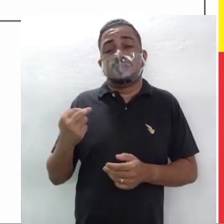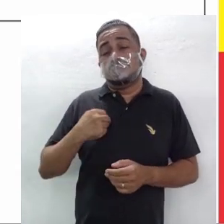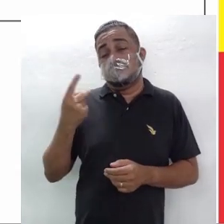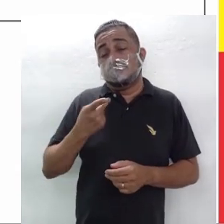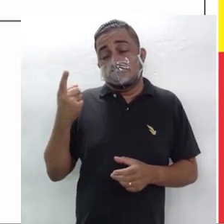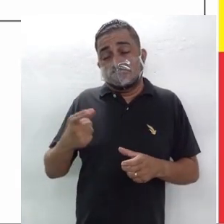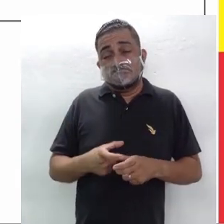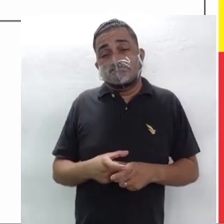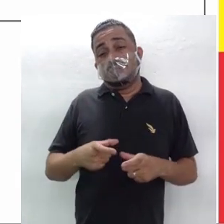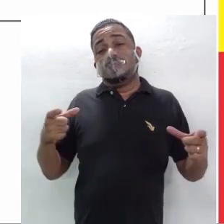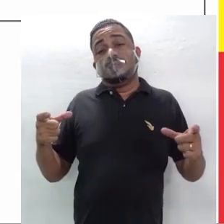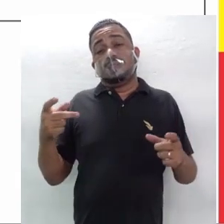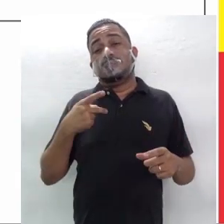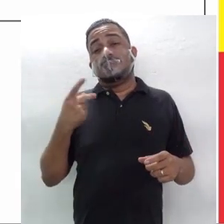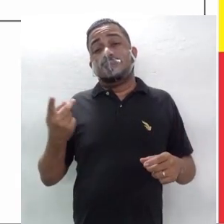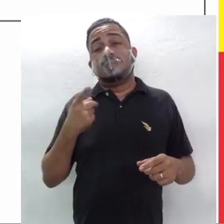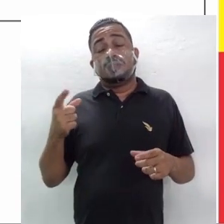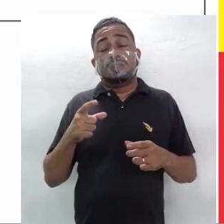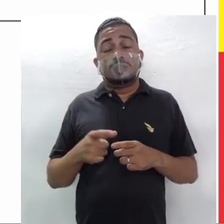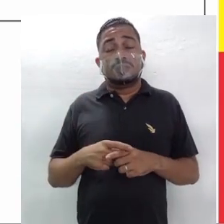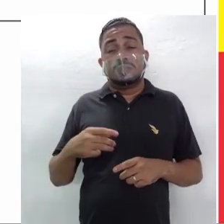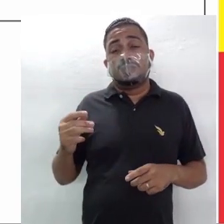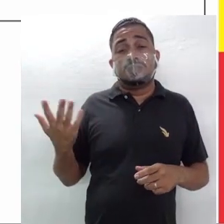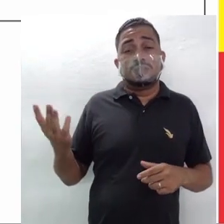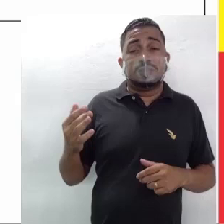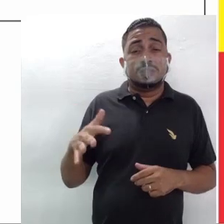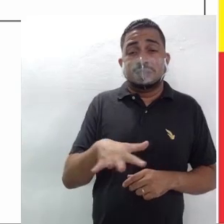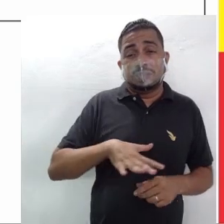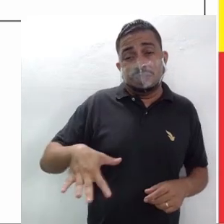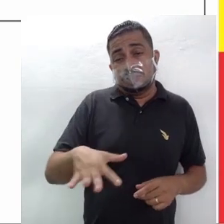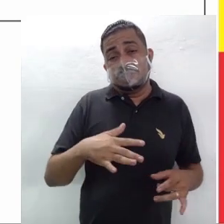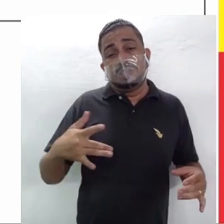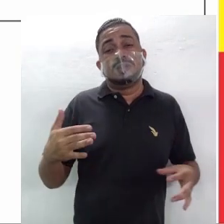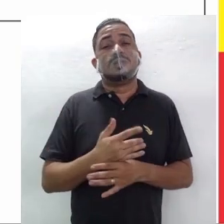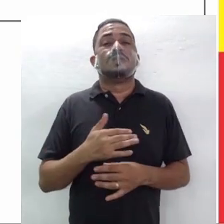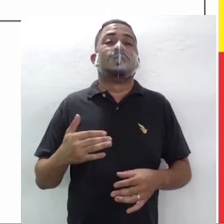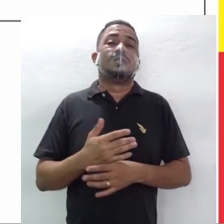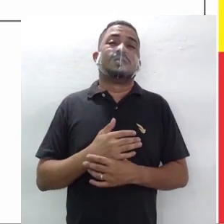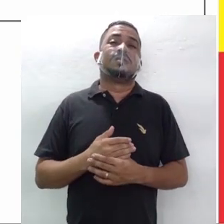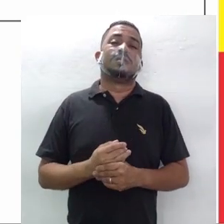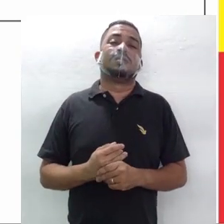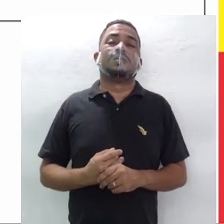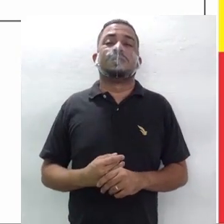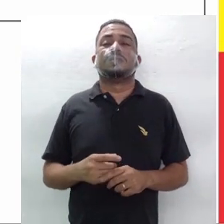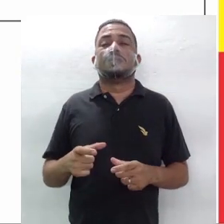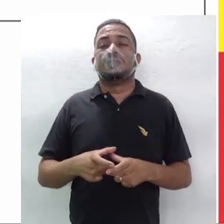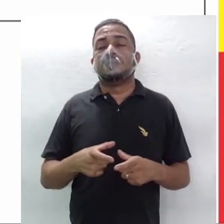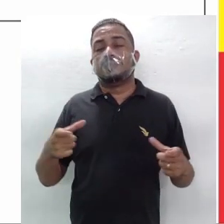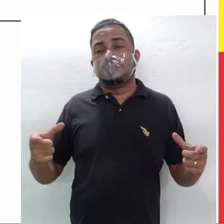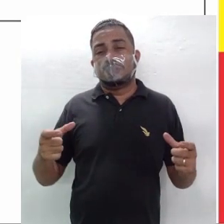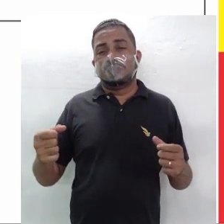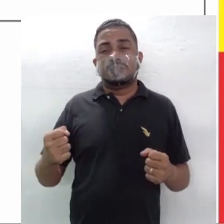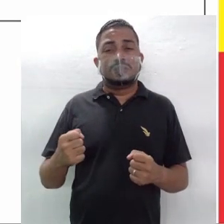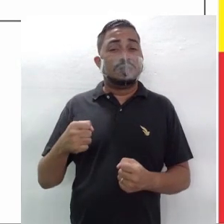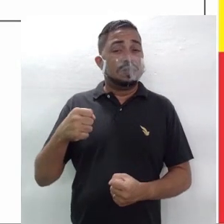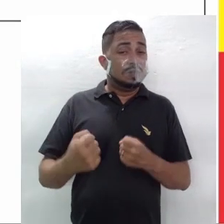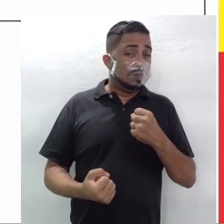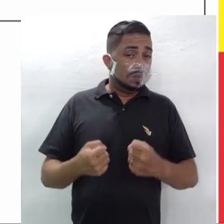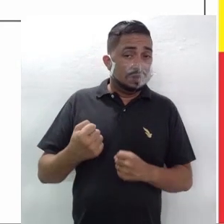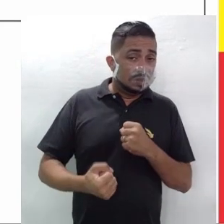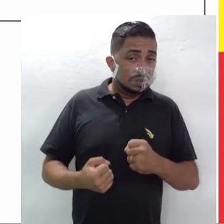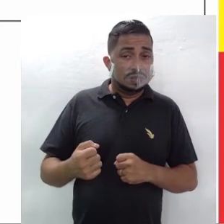né? Quando eu falo do crescente, estou falando do crescimento de áreas urbanas, né? Que é o aumento de